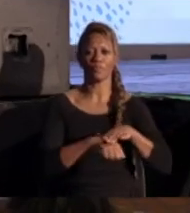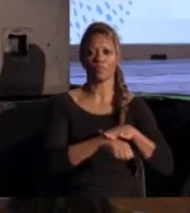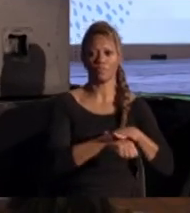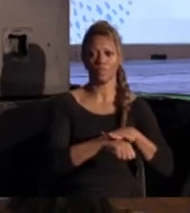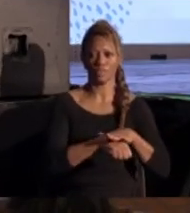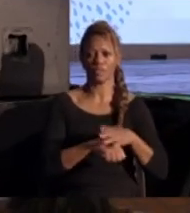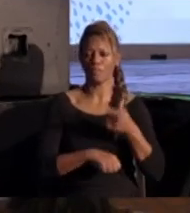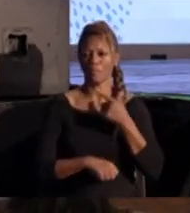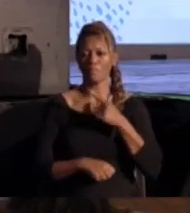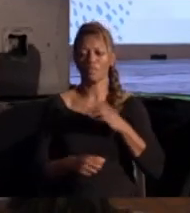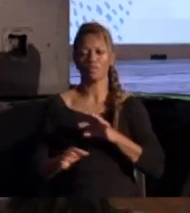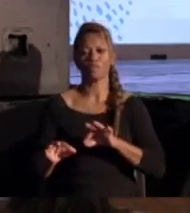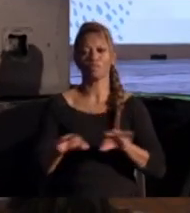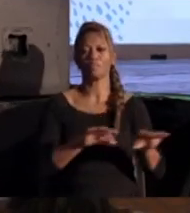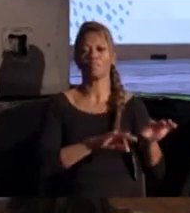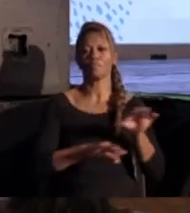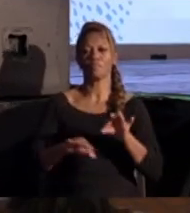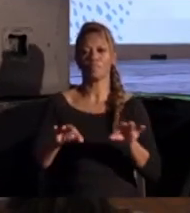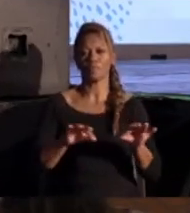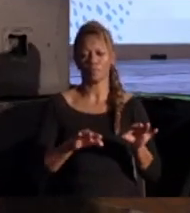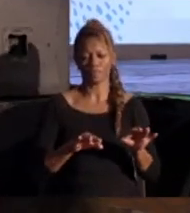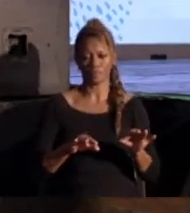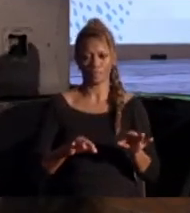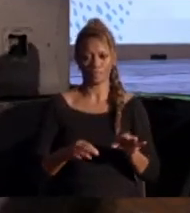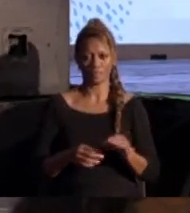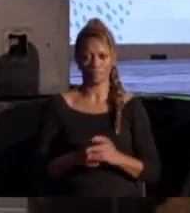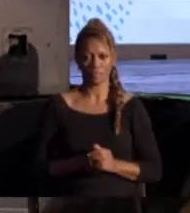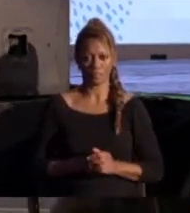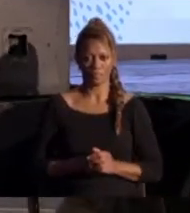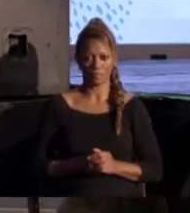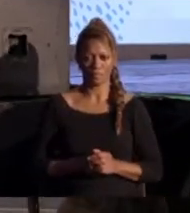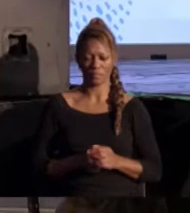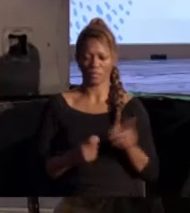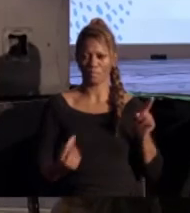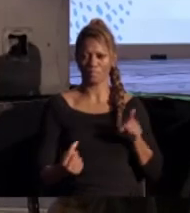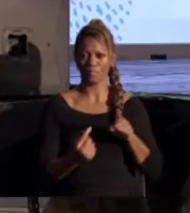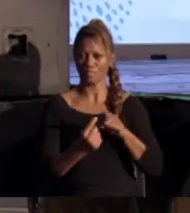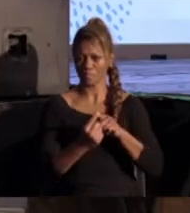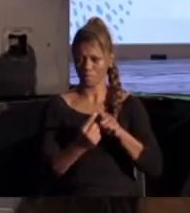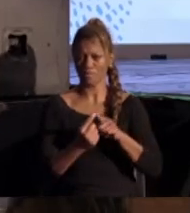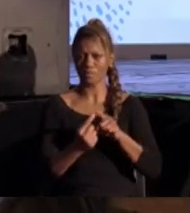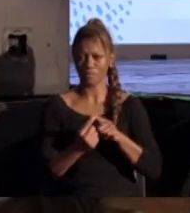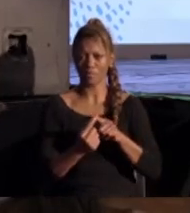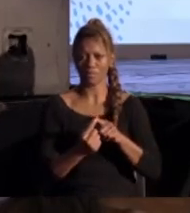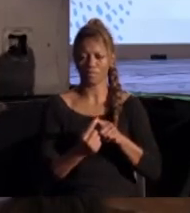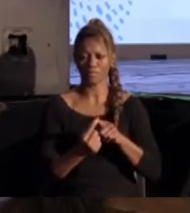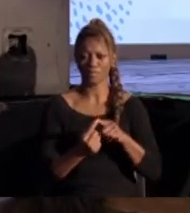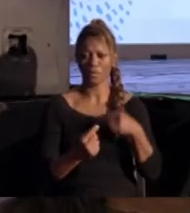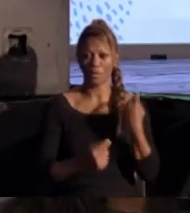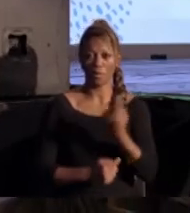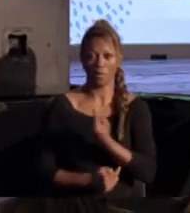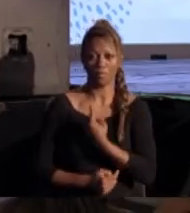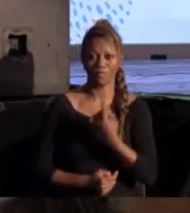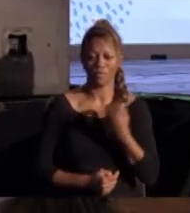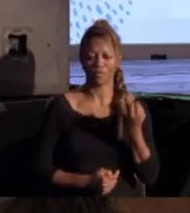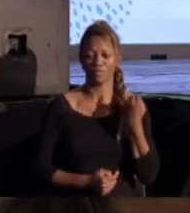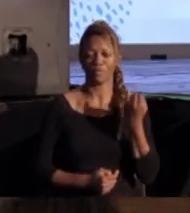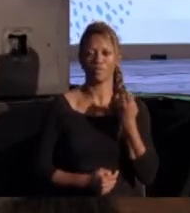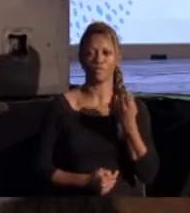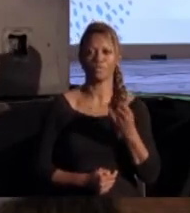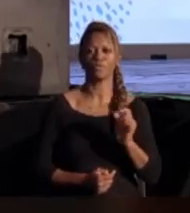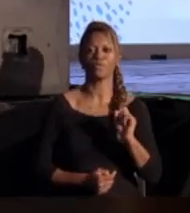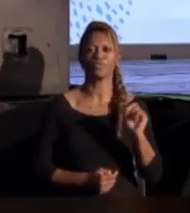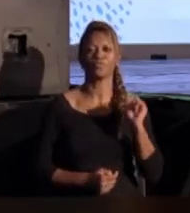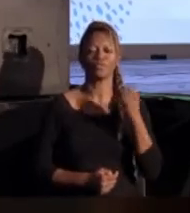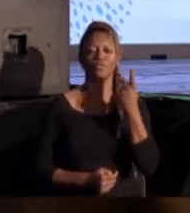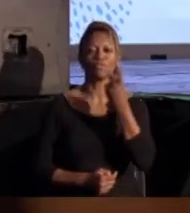em mais um projeto do Boca para Que Te Quero, nessa quinta edição, que é um projeto tão caro nosso, tão importante, onde a